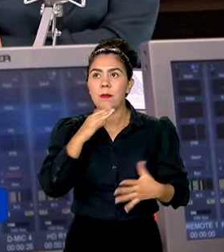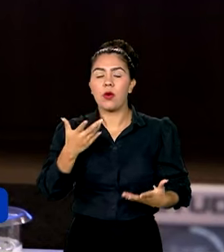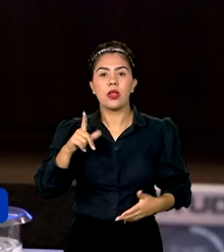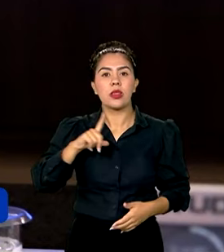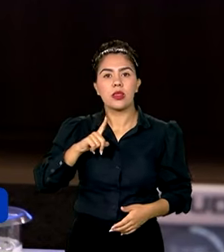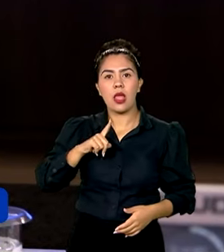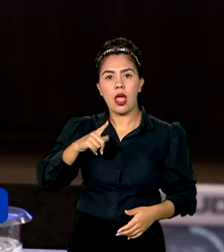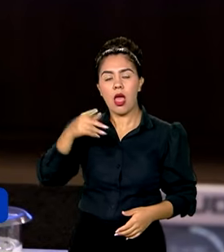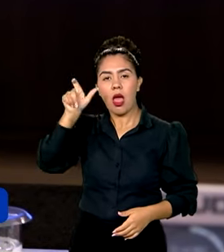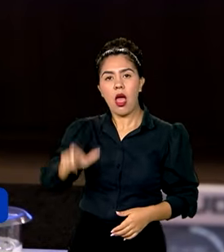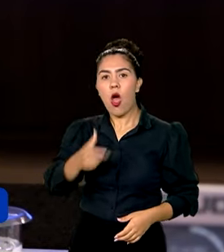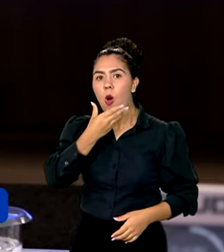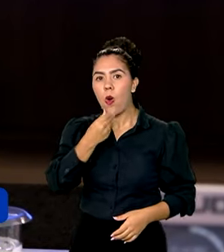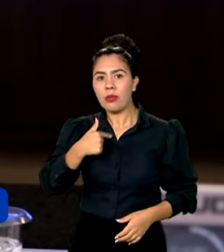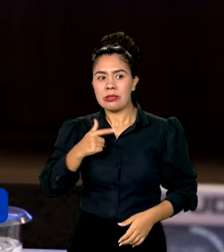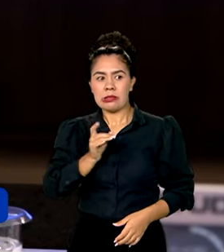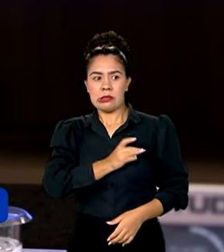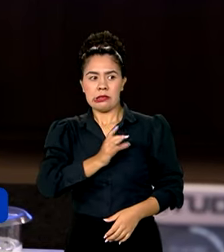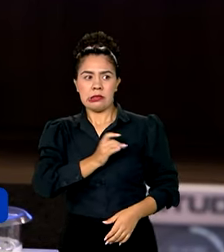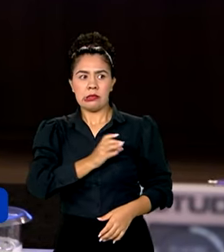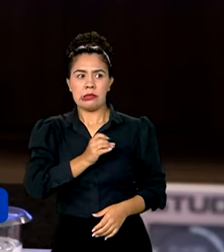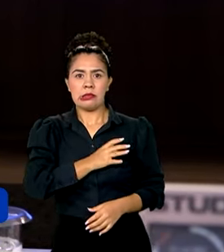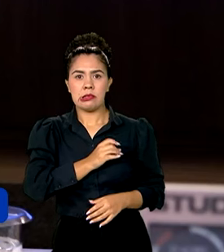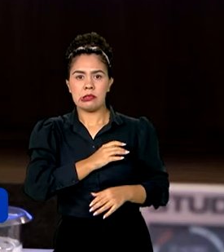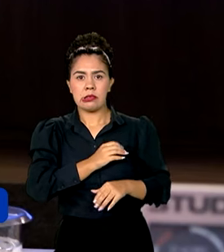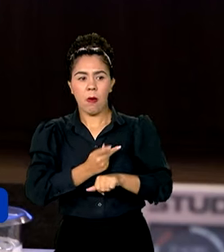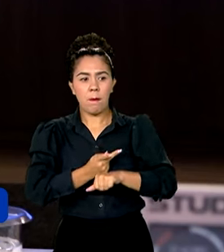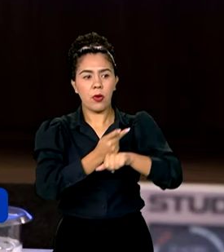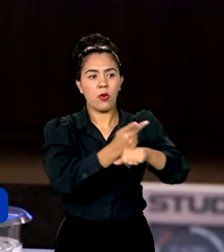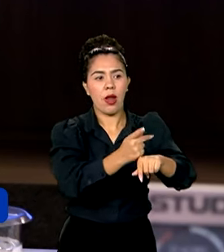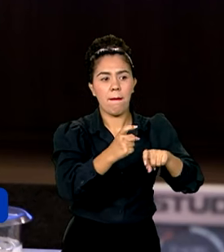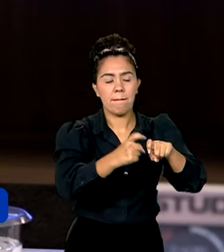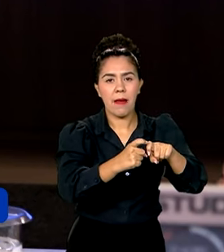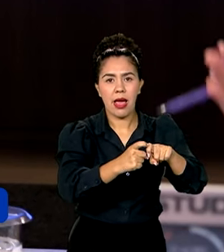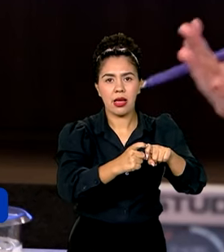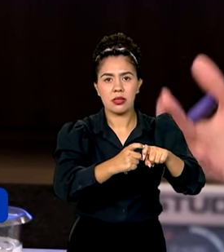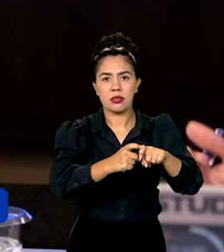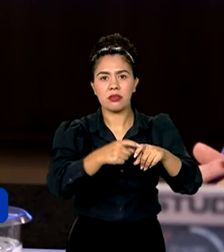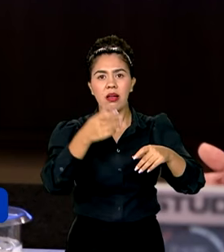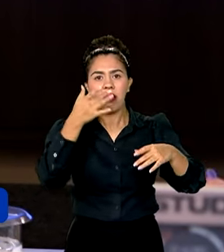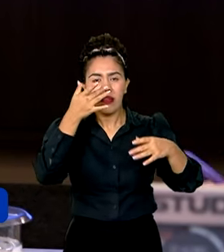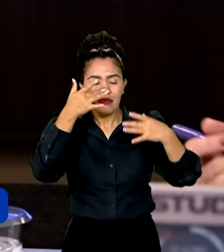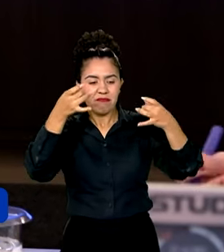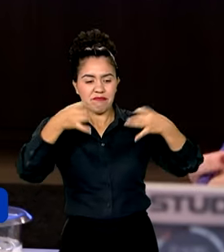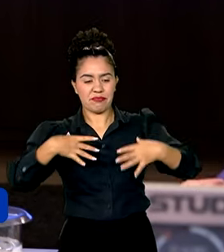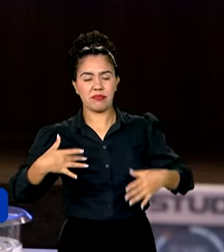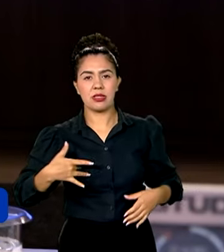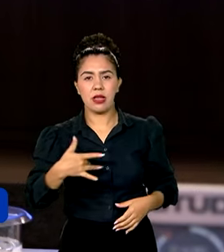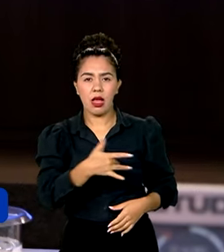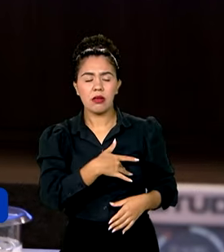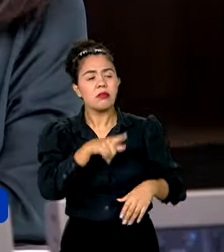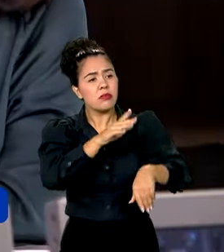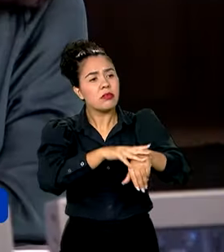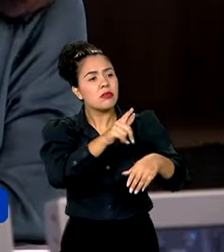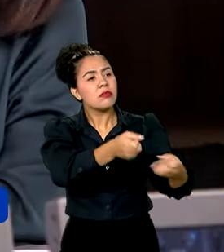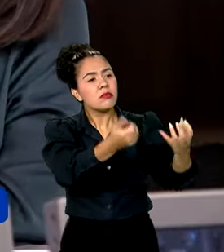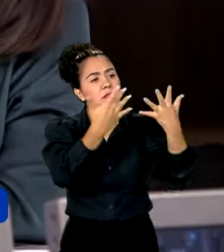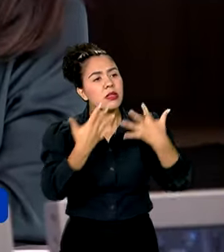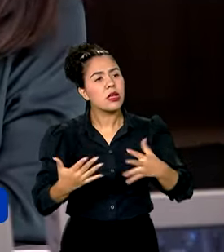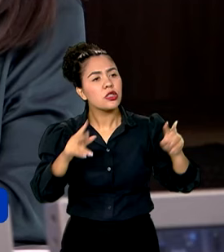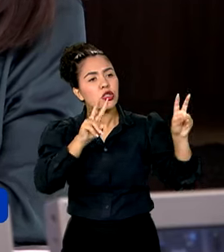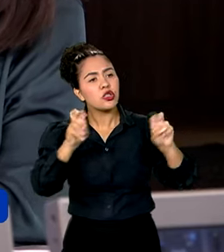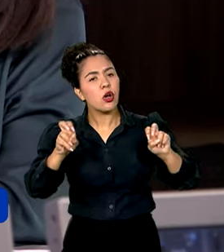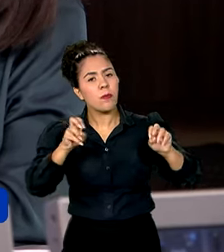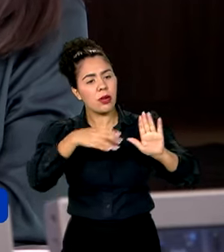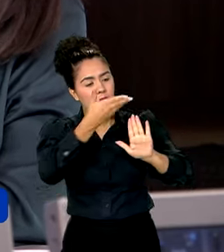com receio de indeterminados especialistas né e acabam deixando a saúde de lado queria que a senhora comentasse um pouquinho sobre essa política